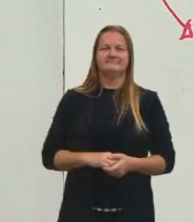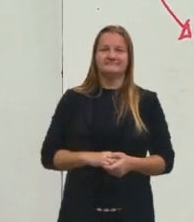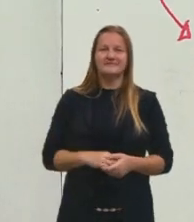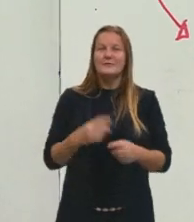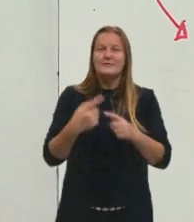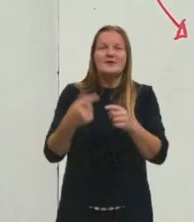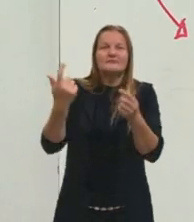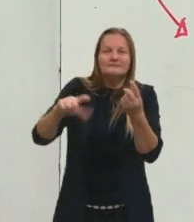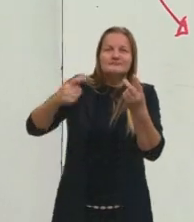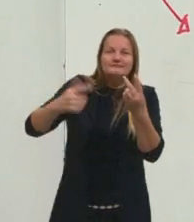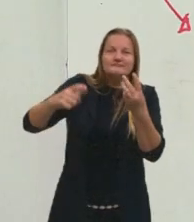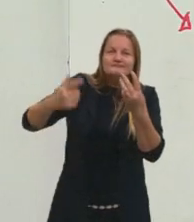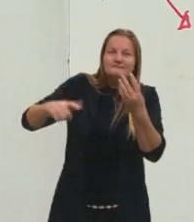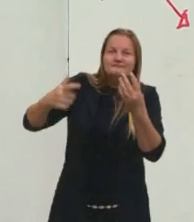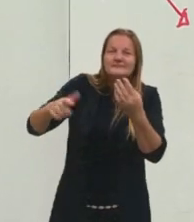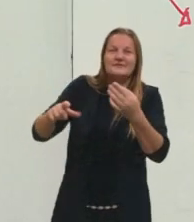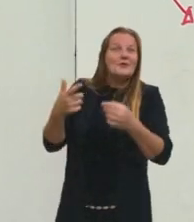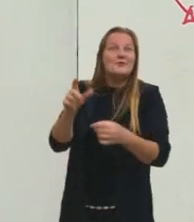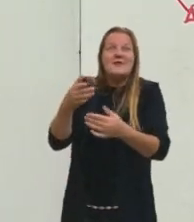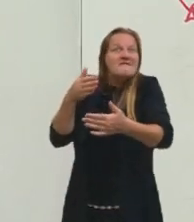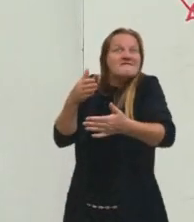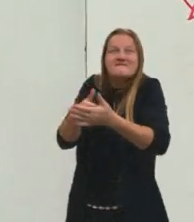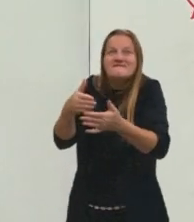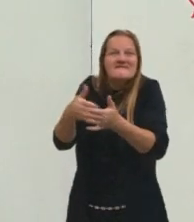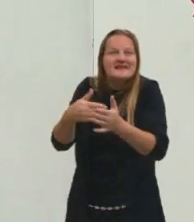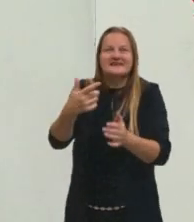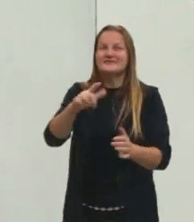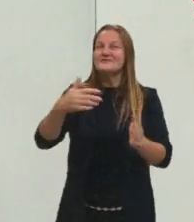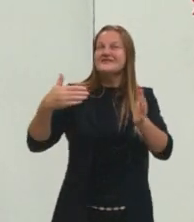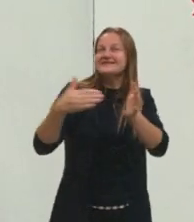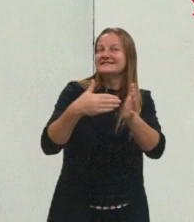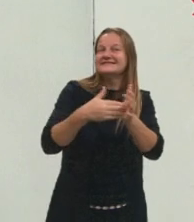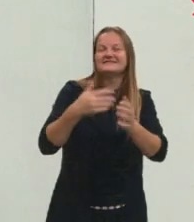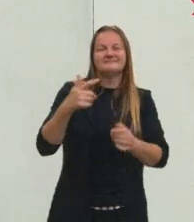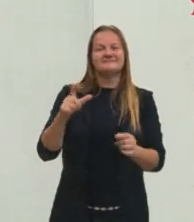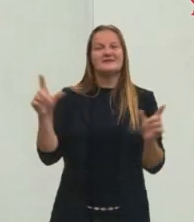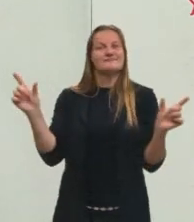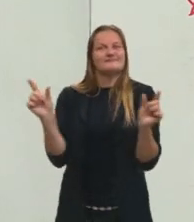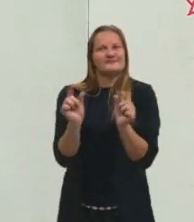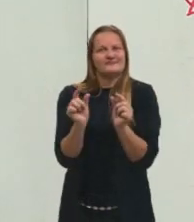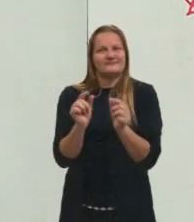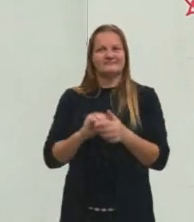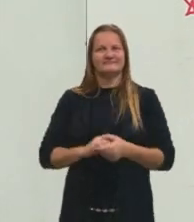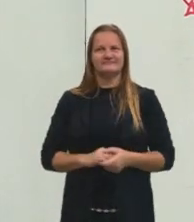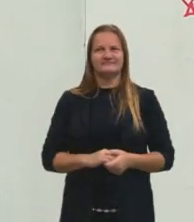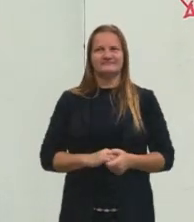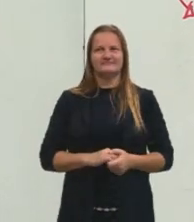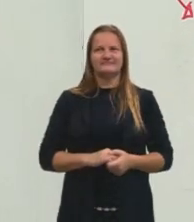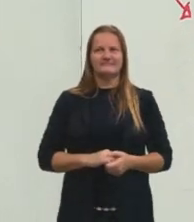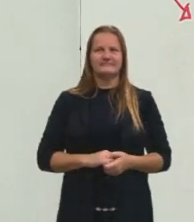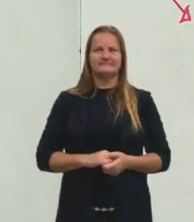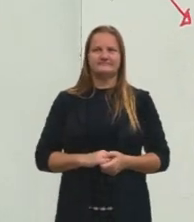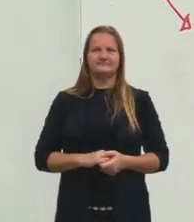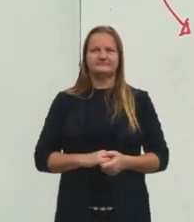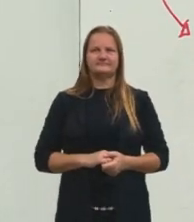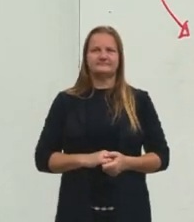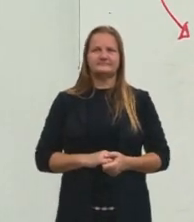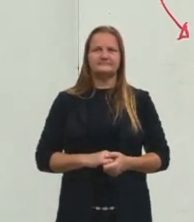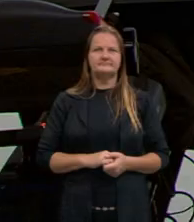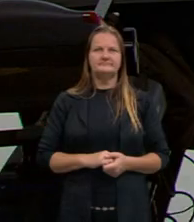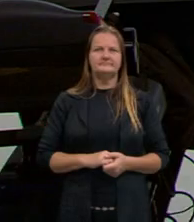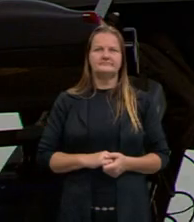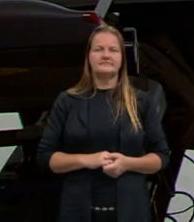repetindo infinitamente tá é uma forma da gente reduzir esse esse valor tá